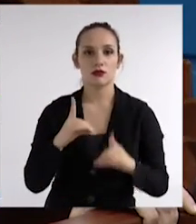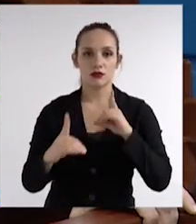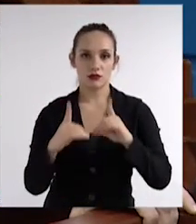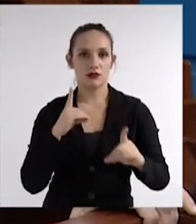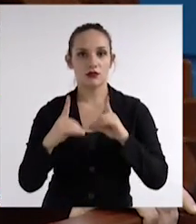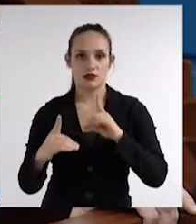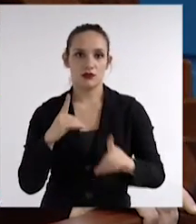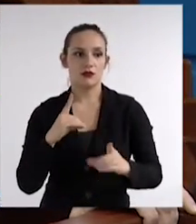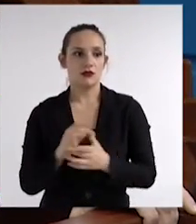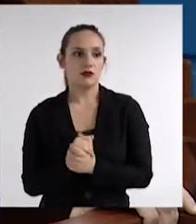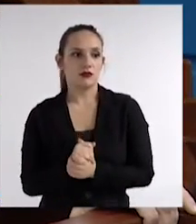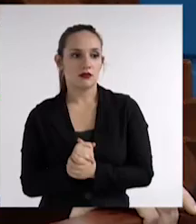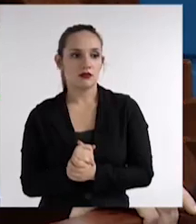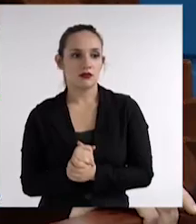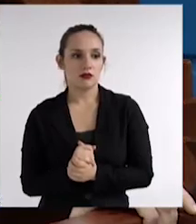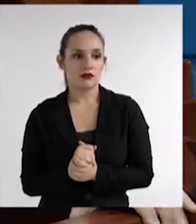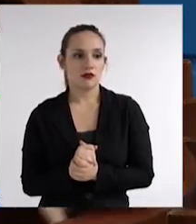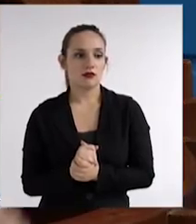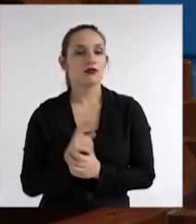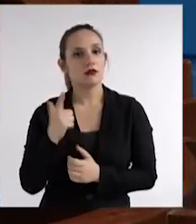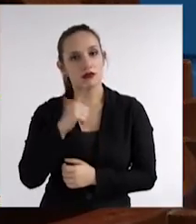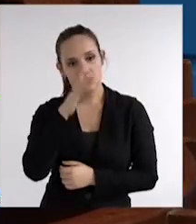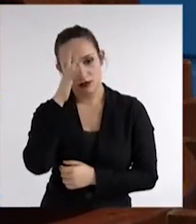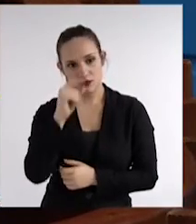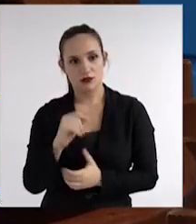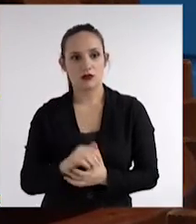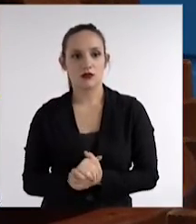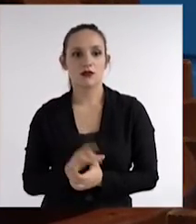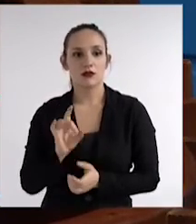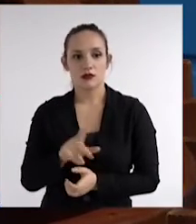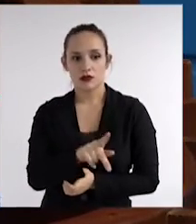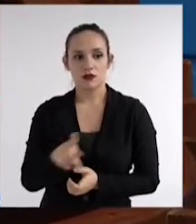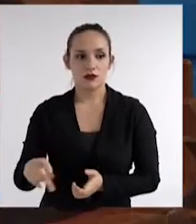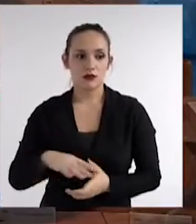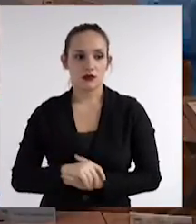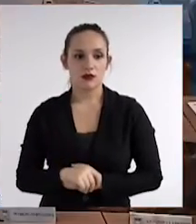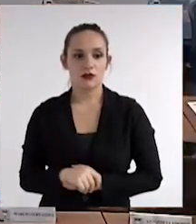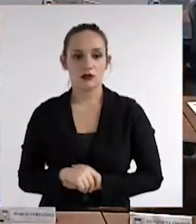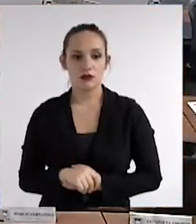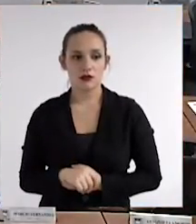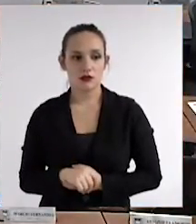diálogo para encaminharmos soluções. Era o que eu tinha, senhor presidente.